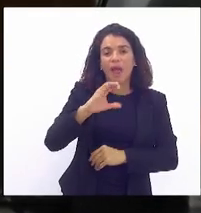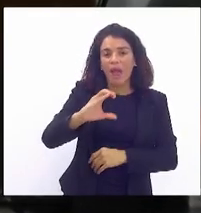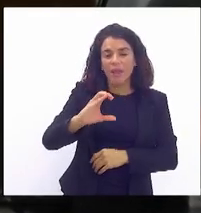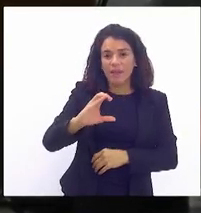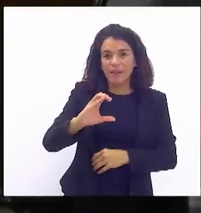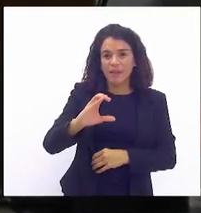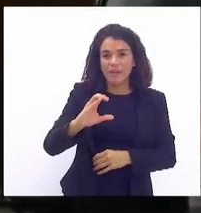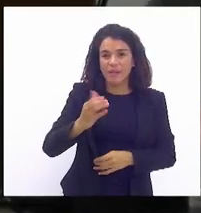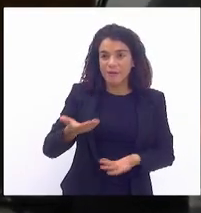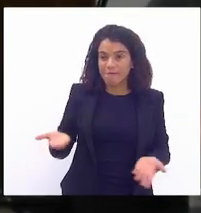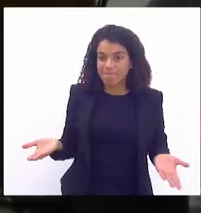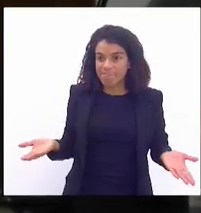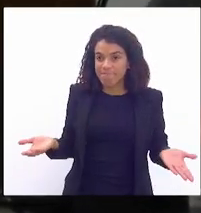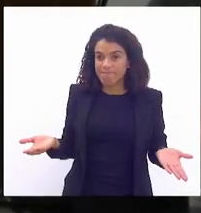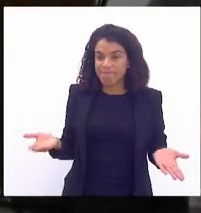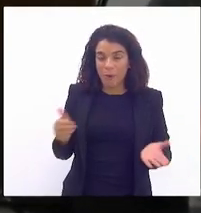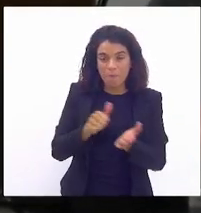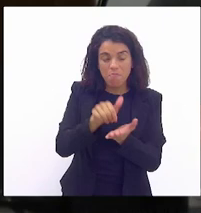Multa.